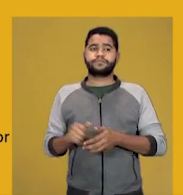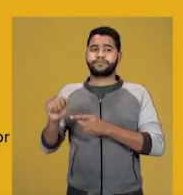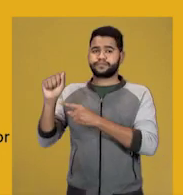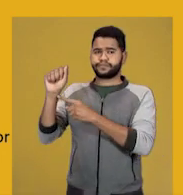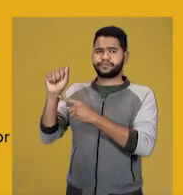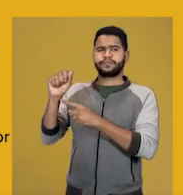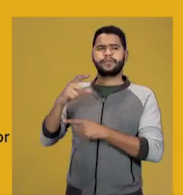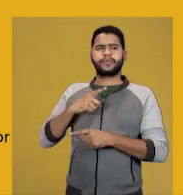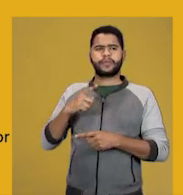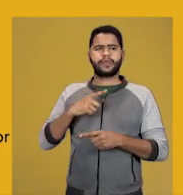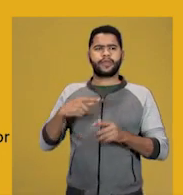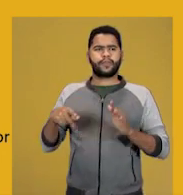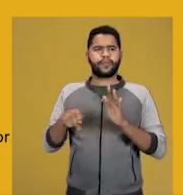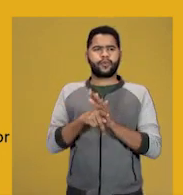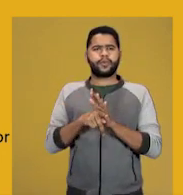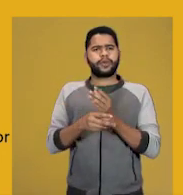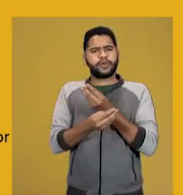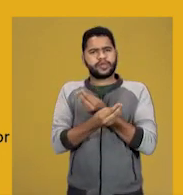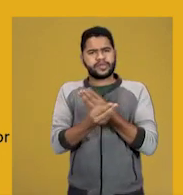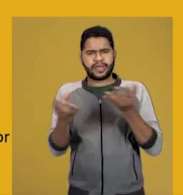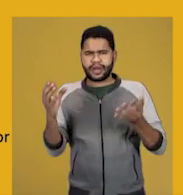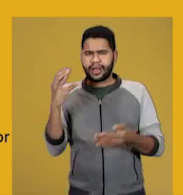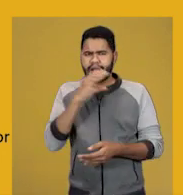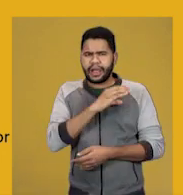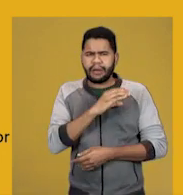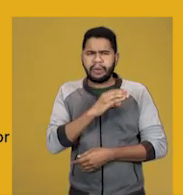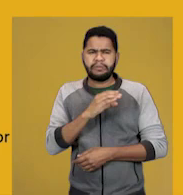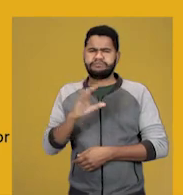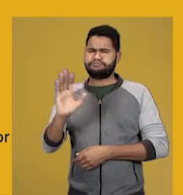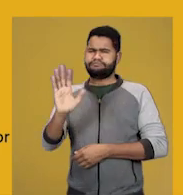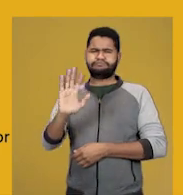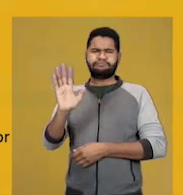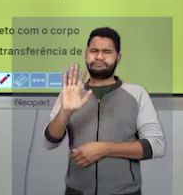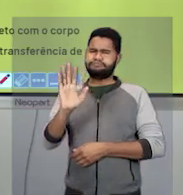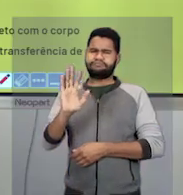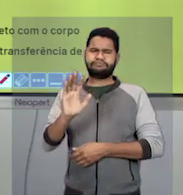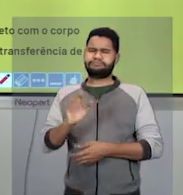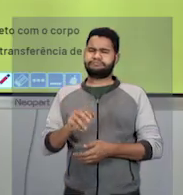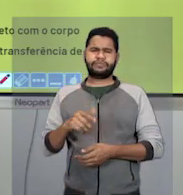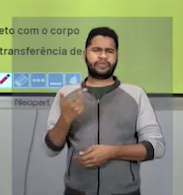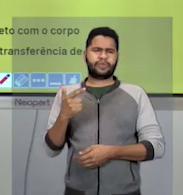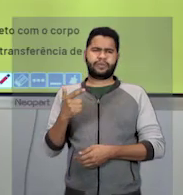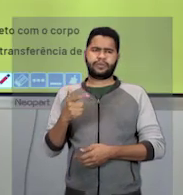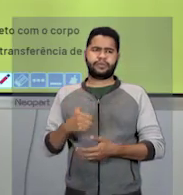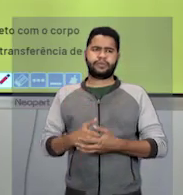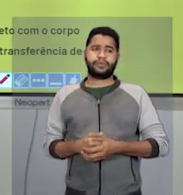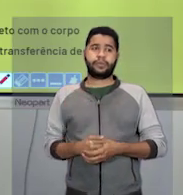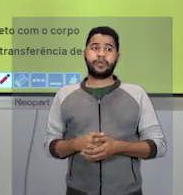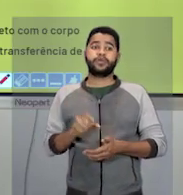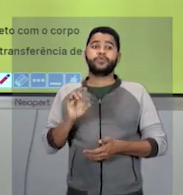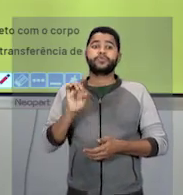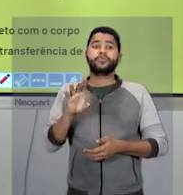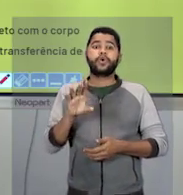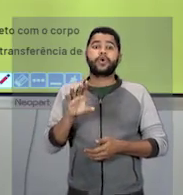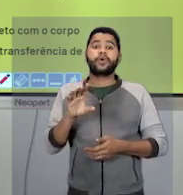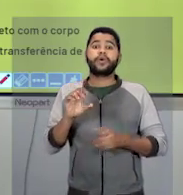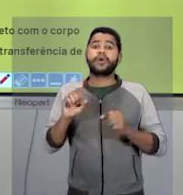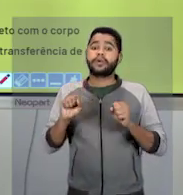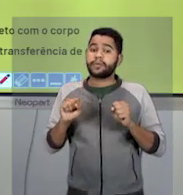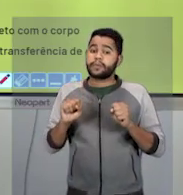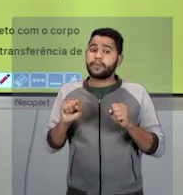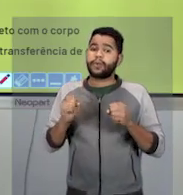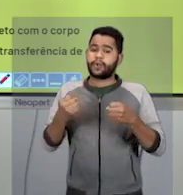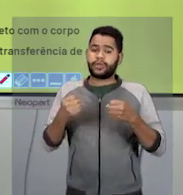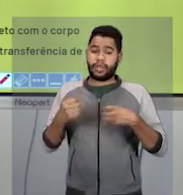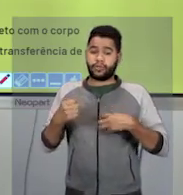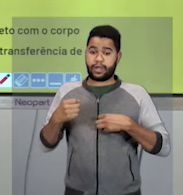Letra A, possui propriedade de gerar calor? Não, a lã não possui propriedade nenhuma de gerar calor, ela simplesmente impede